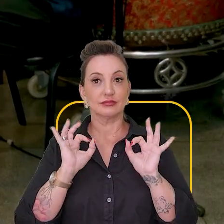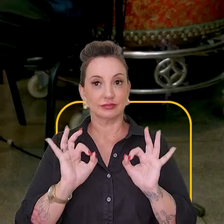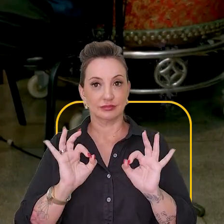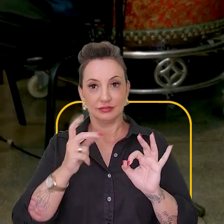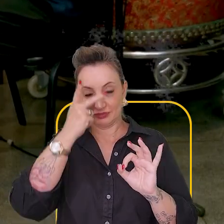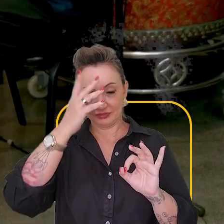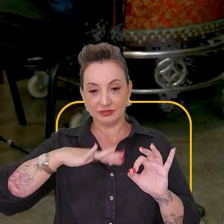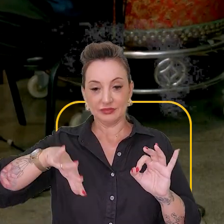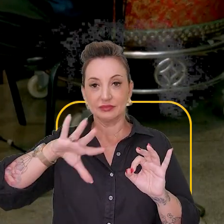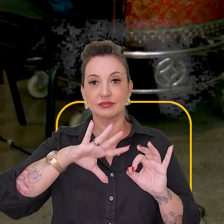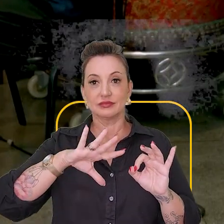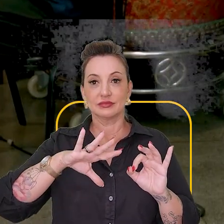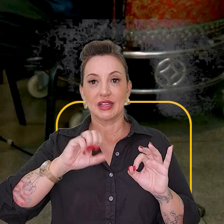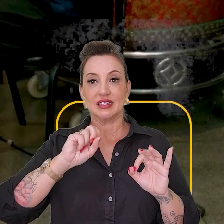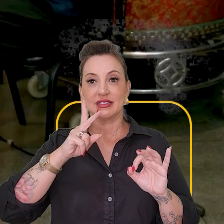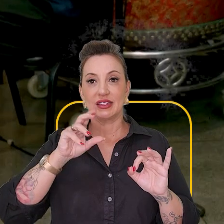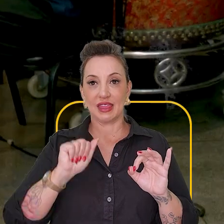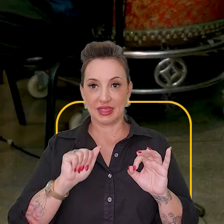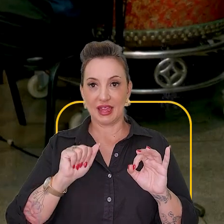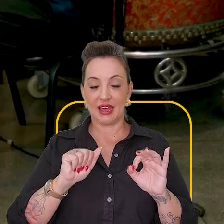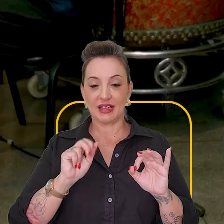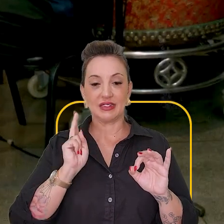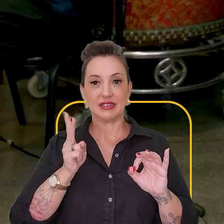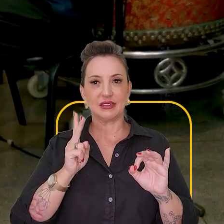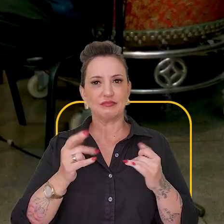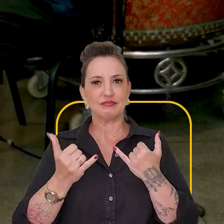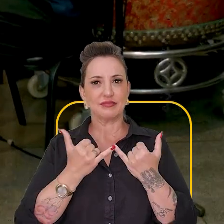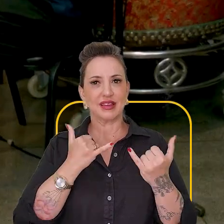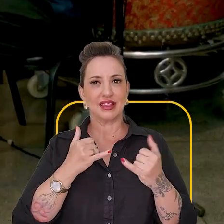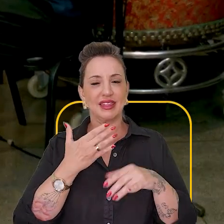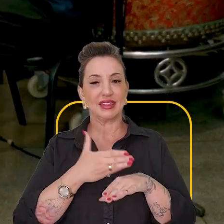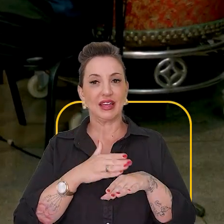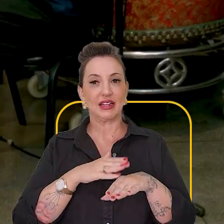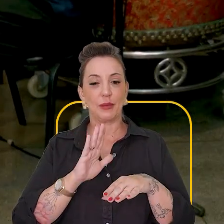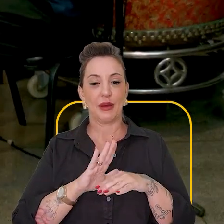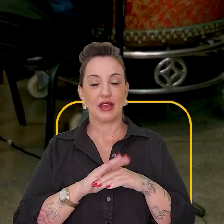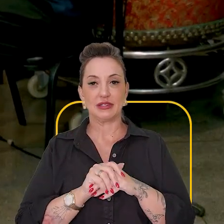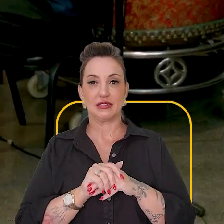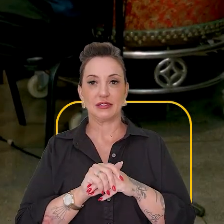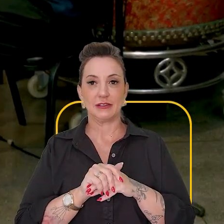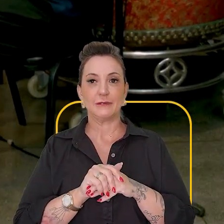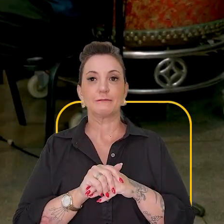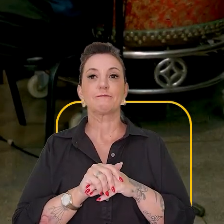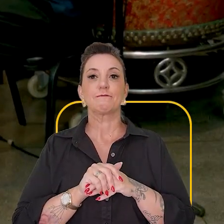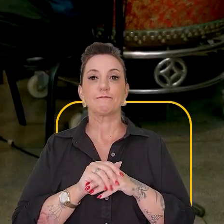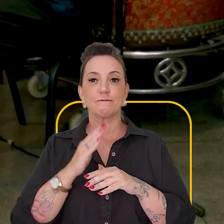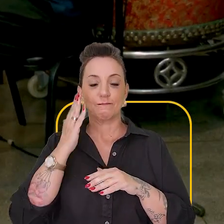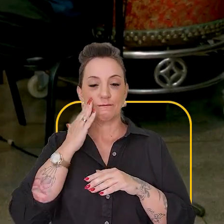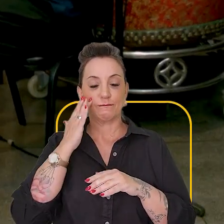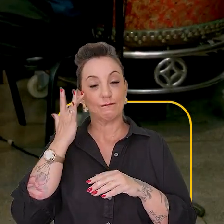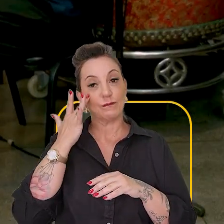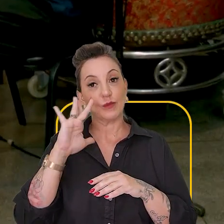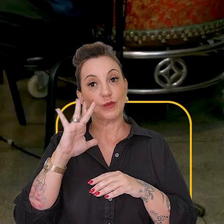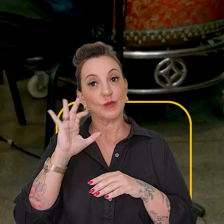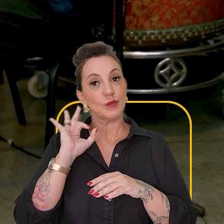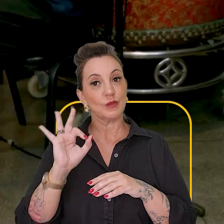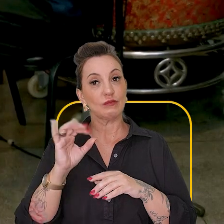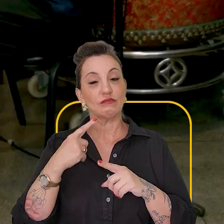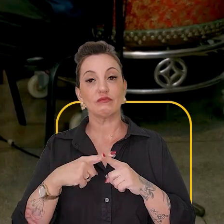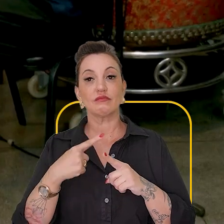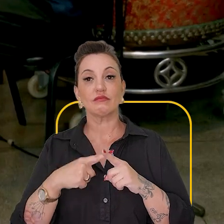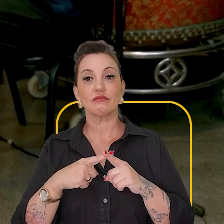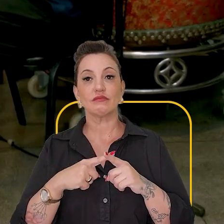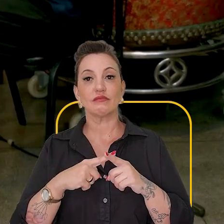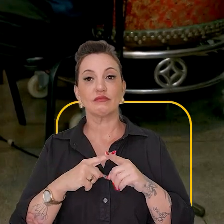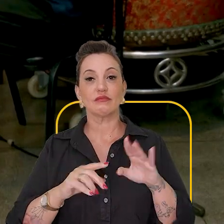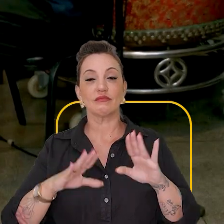realmente o pessoal do do sandar sempre me pareceu mais técnico entendi não sei te dizer exatamente